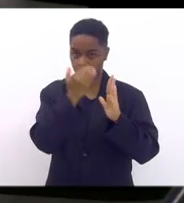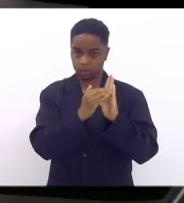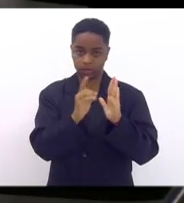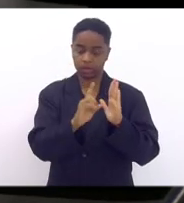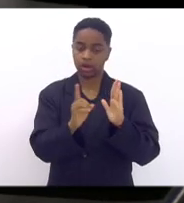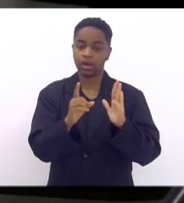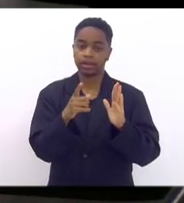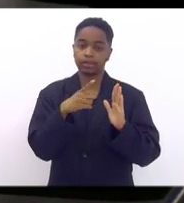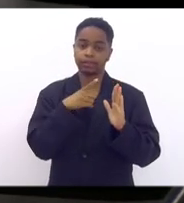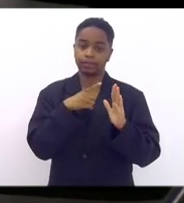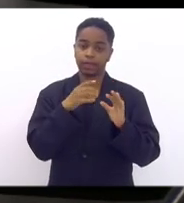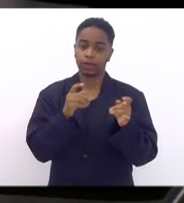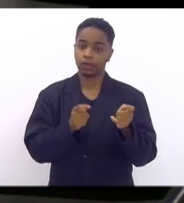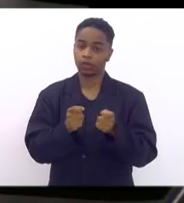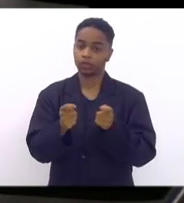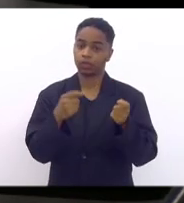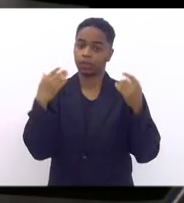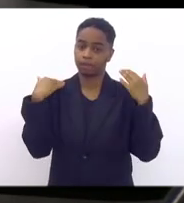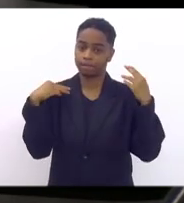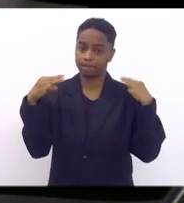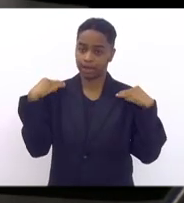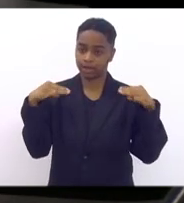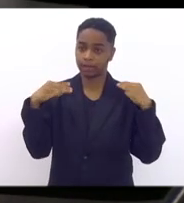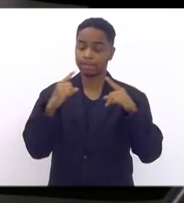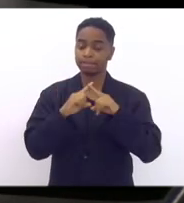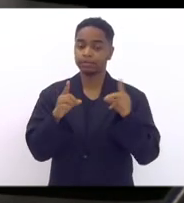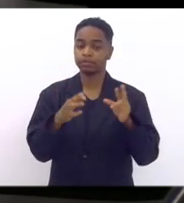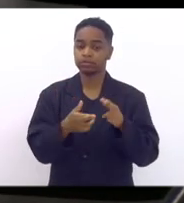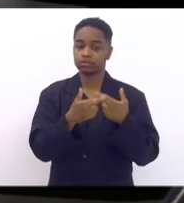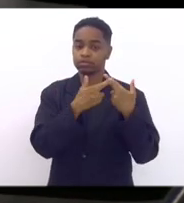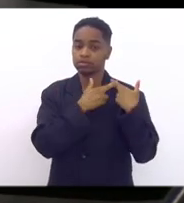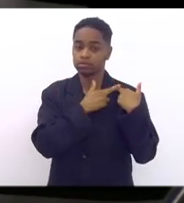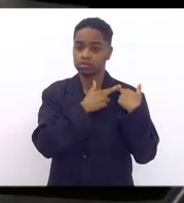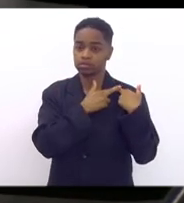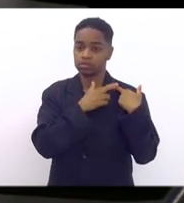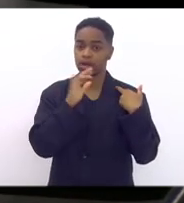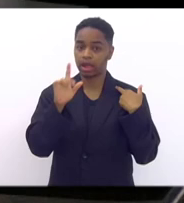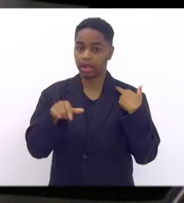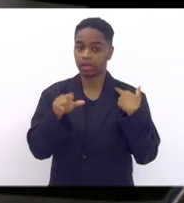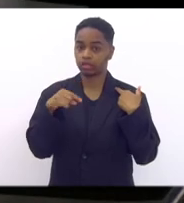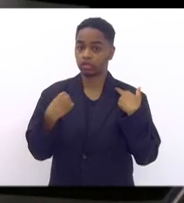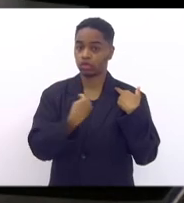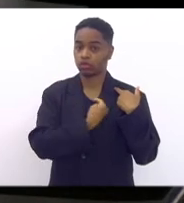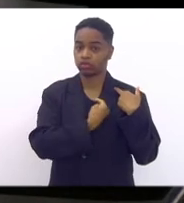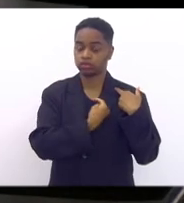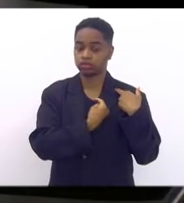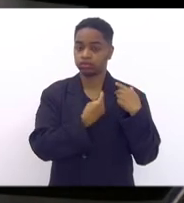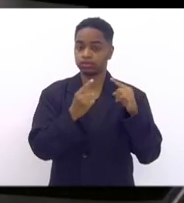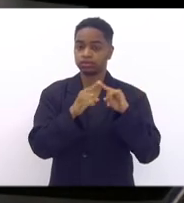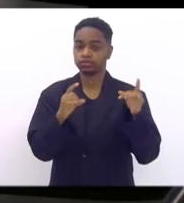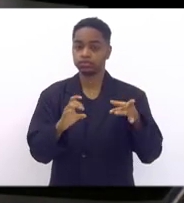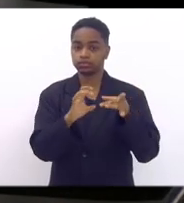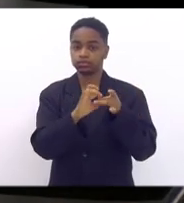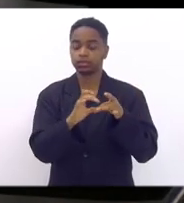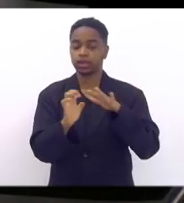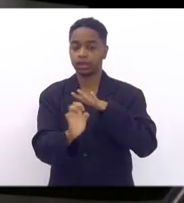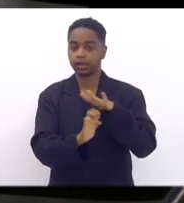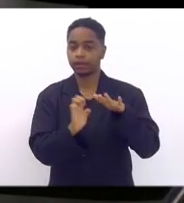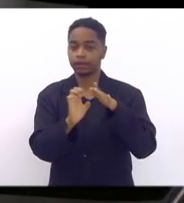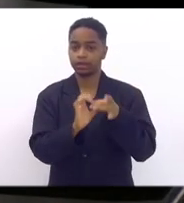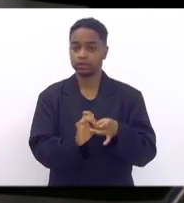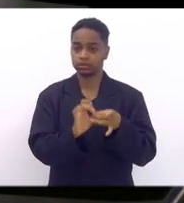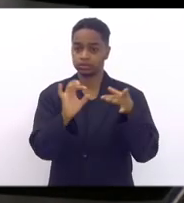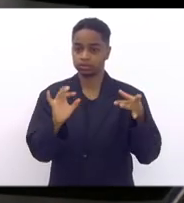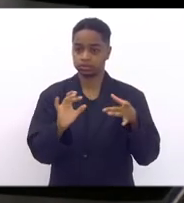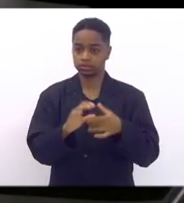controlado pela Marinha mas quando ele chega aqui nessas áreas responsabilidade Alia Nossa através da empresa licenciada no que a empresa licenciada